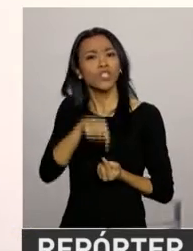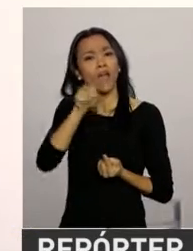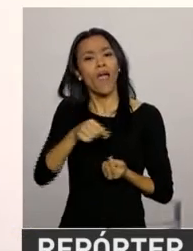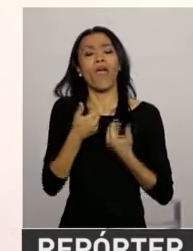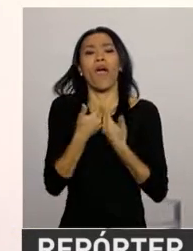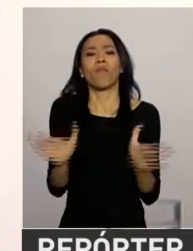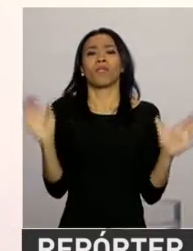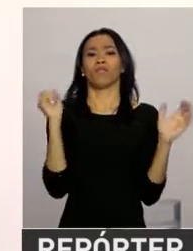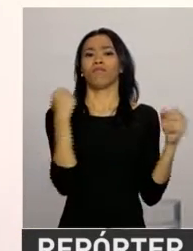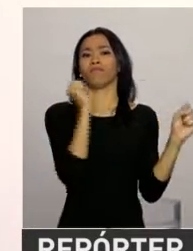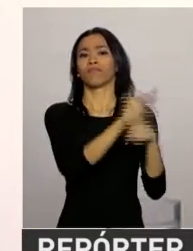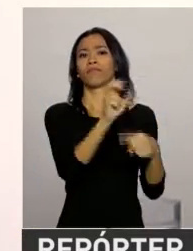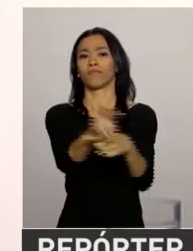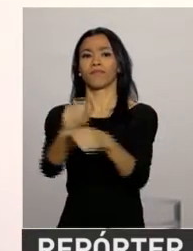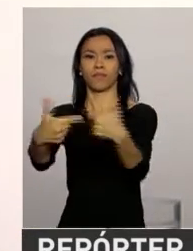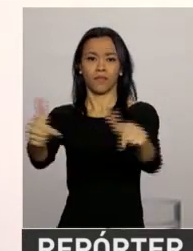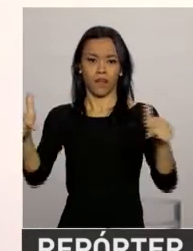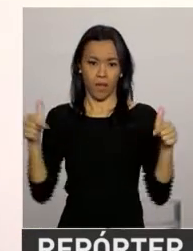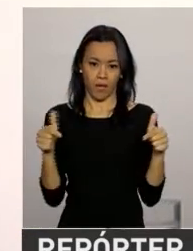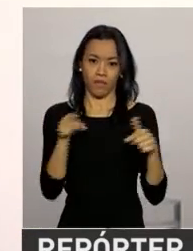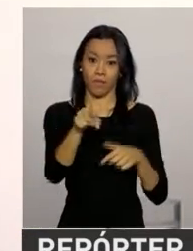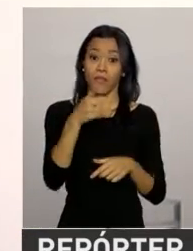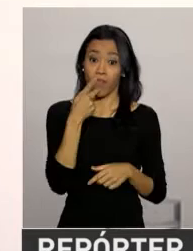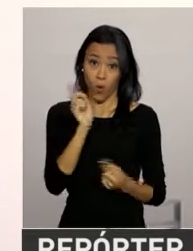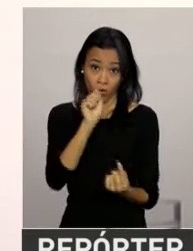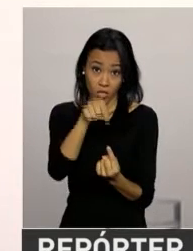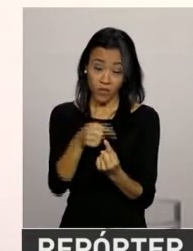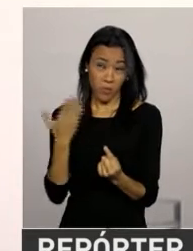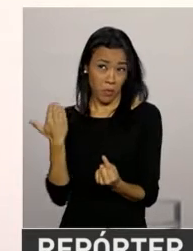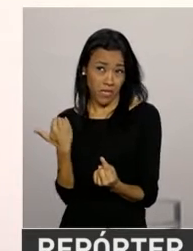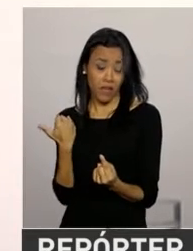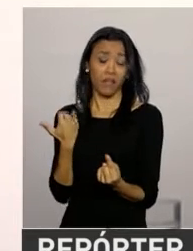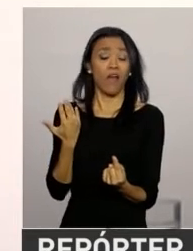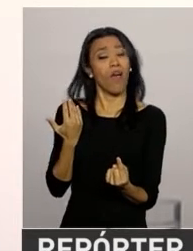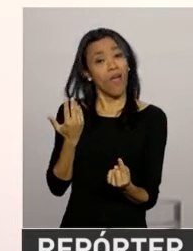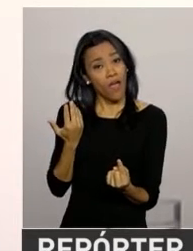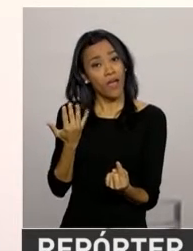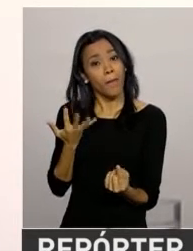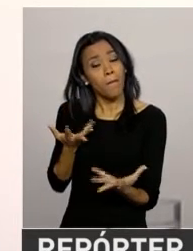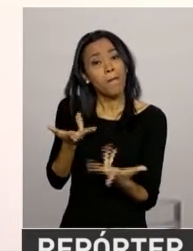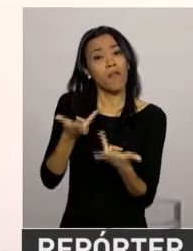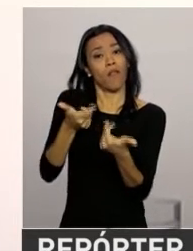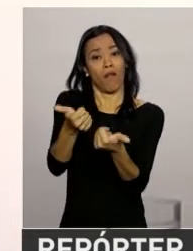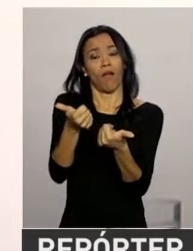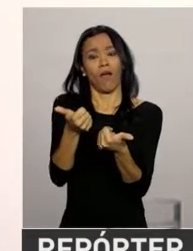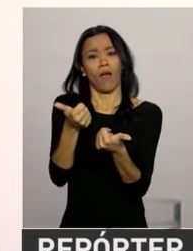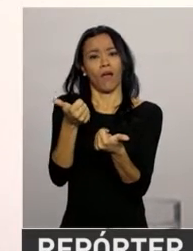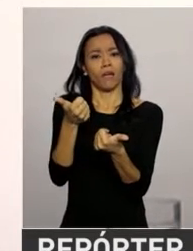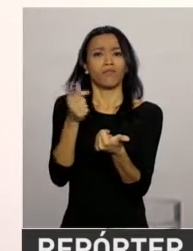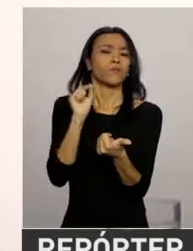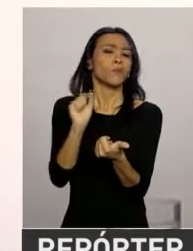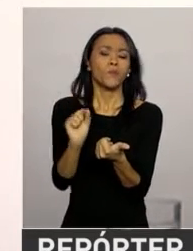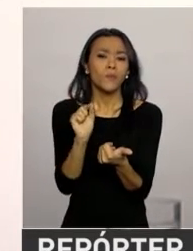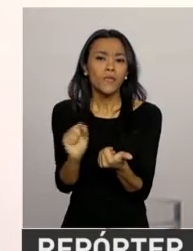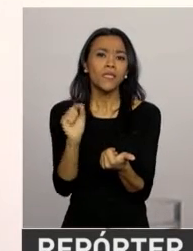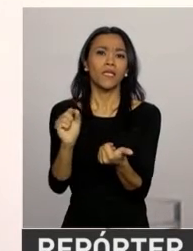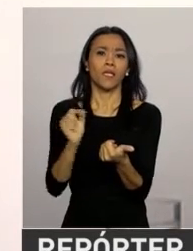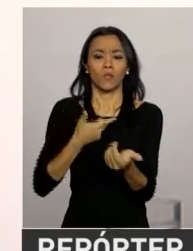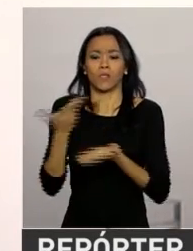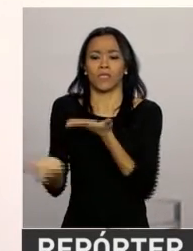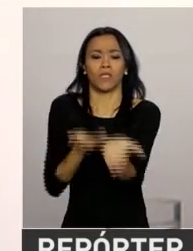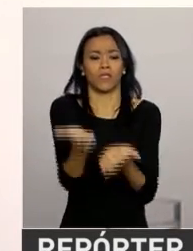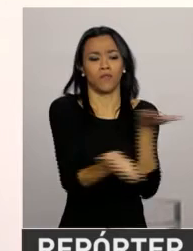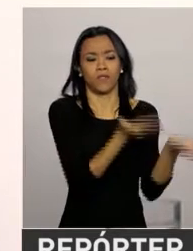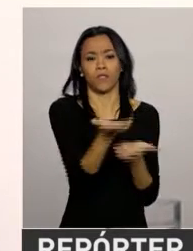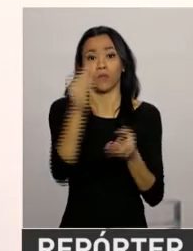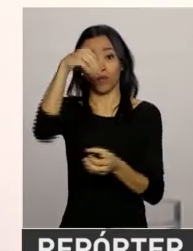objetivo do programa diferente mexe no passado era melhorar o custo brasil era melhorar os serviços públicos